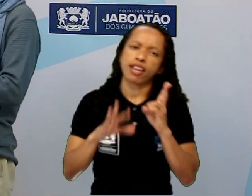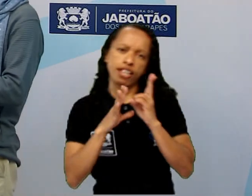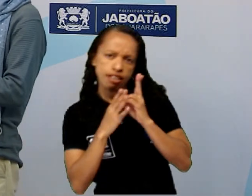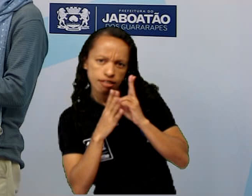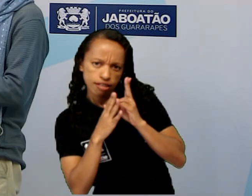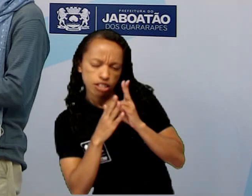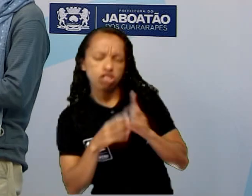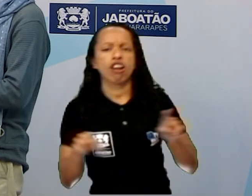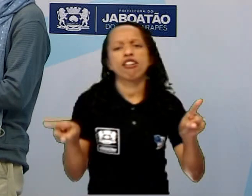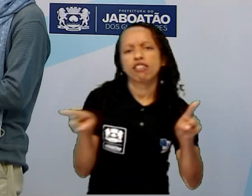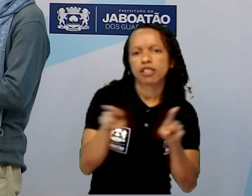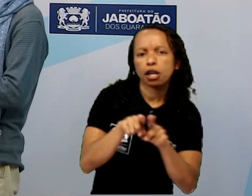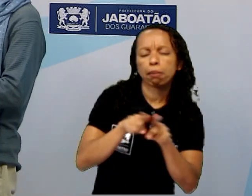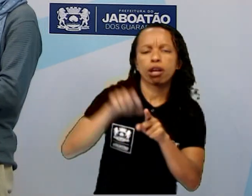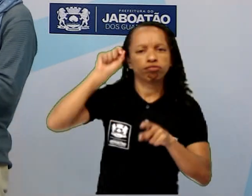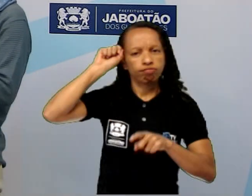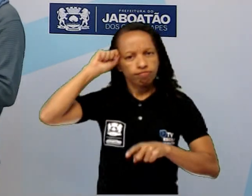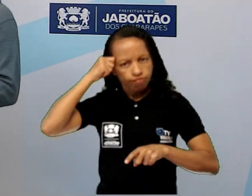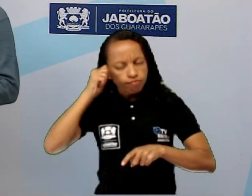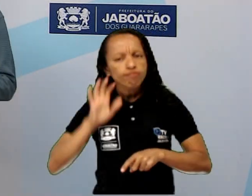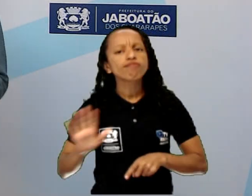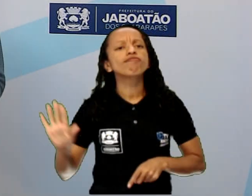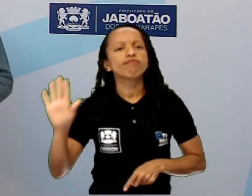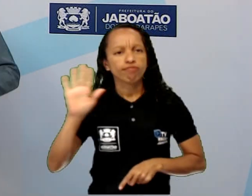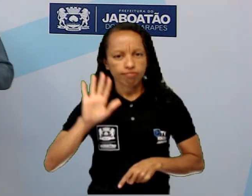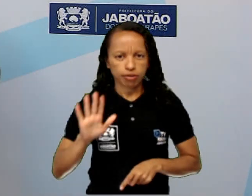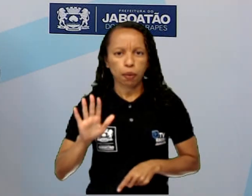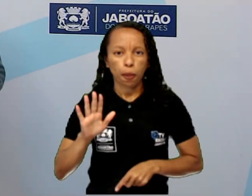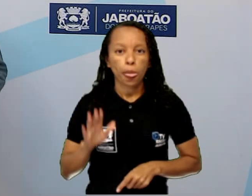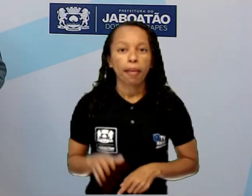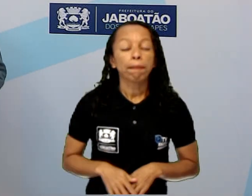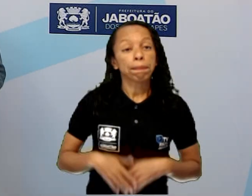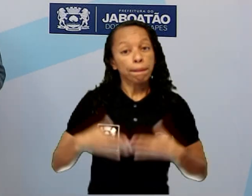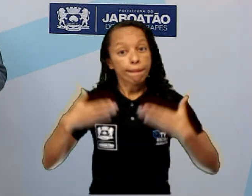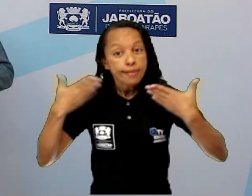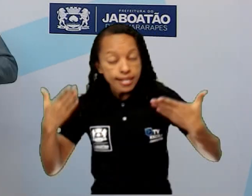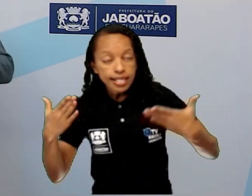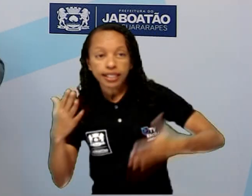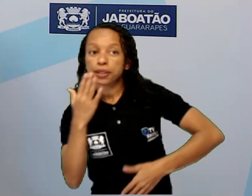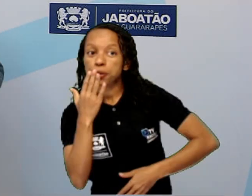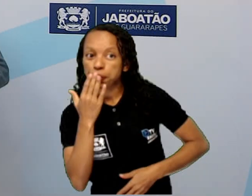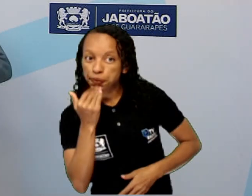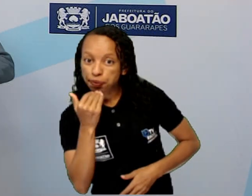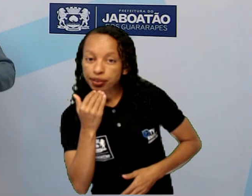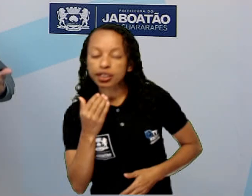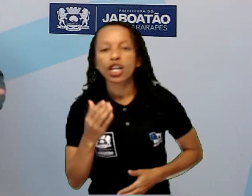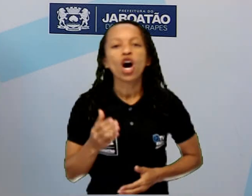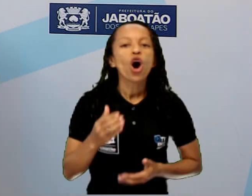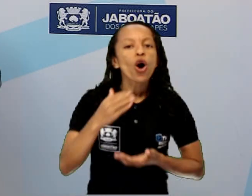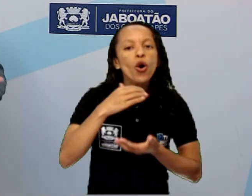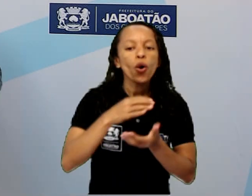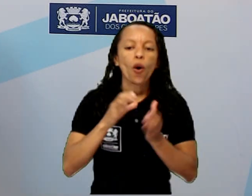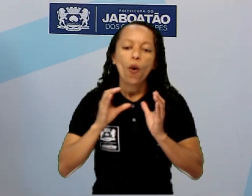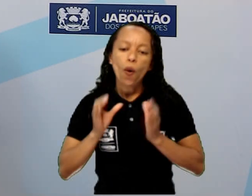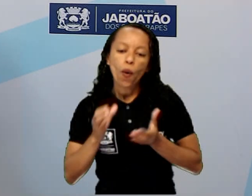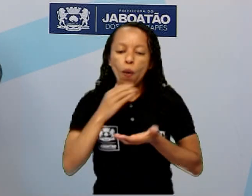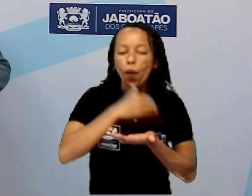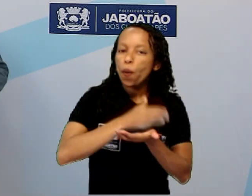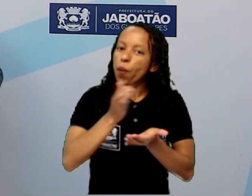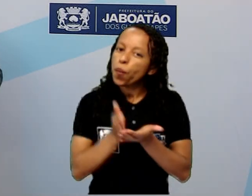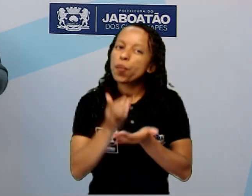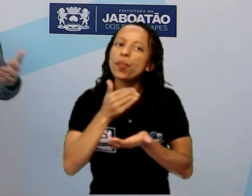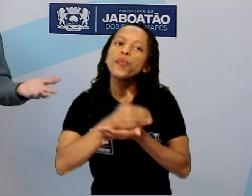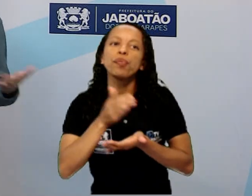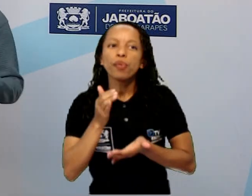E, por excelência, os bolos, os doces, as caldas, né? O bacalhau de forno, tudo